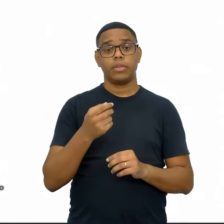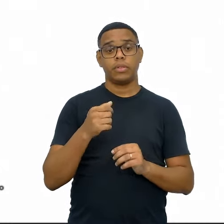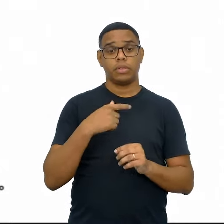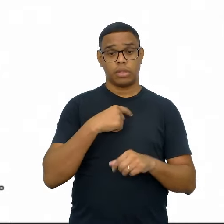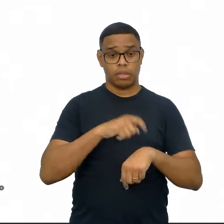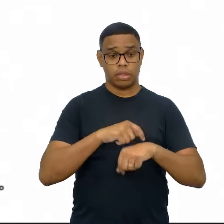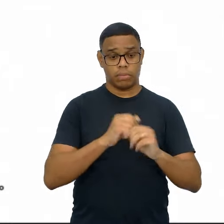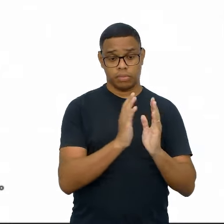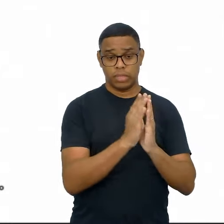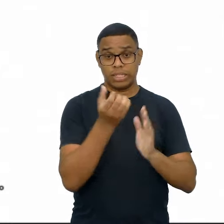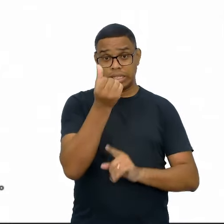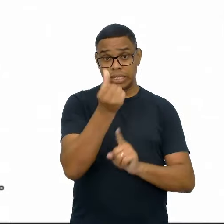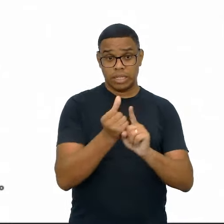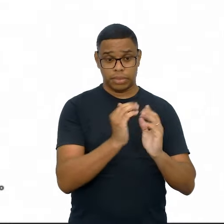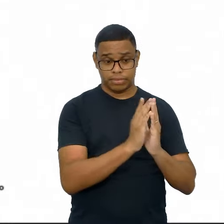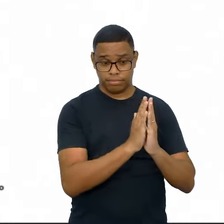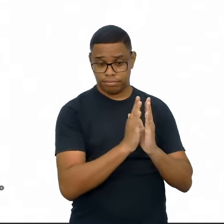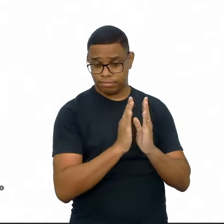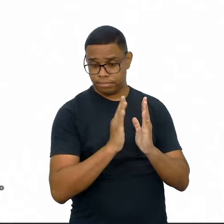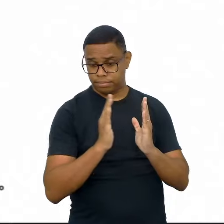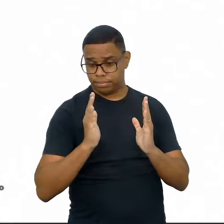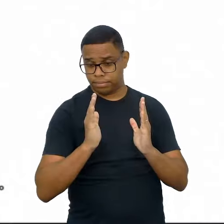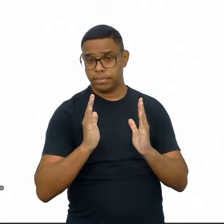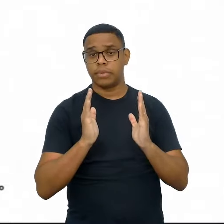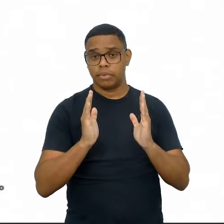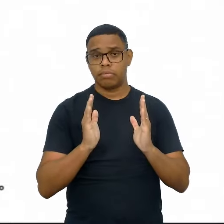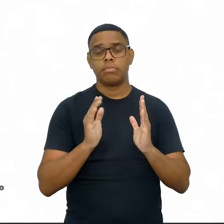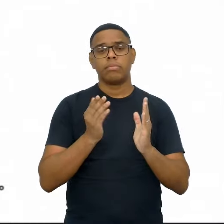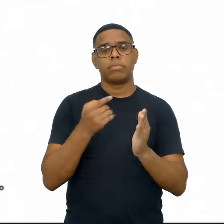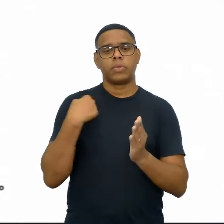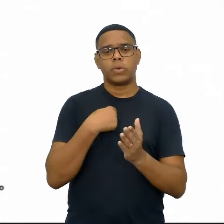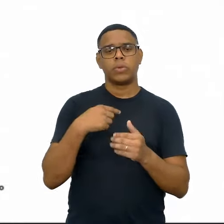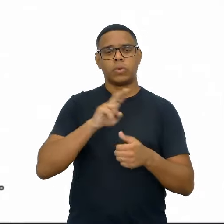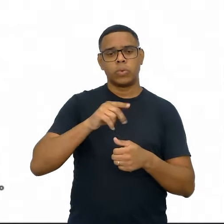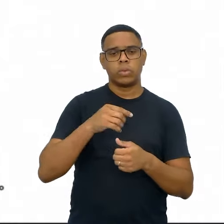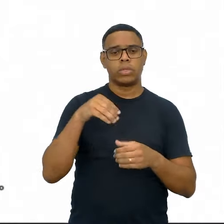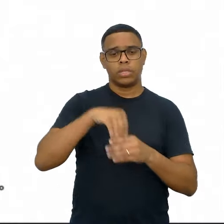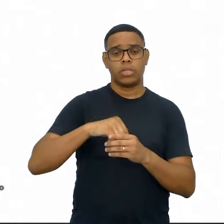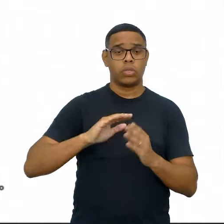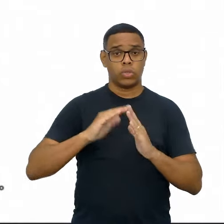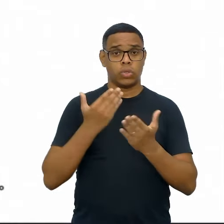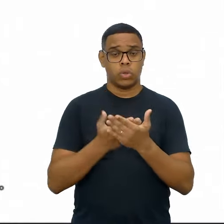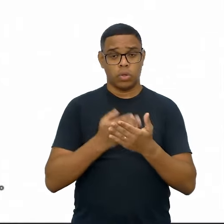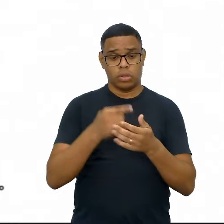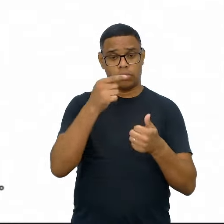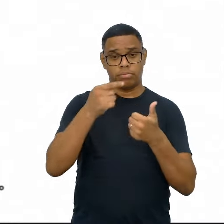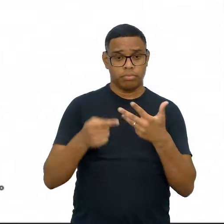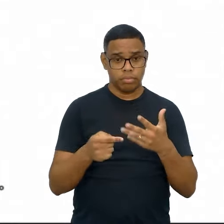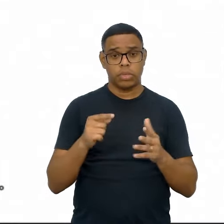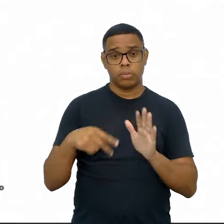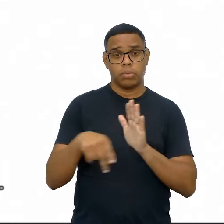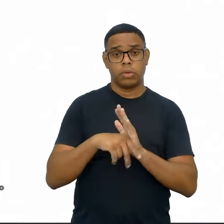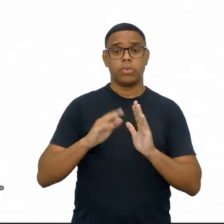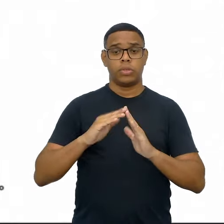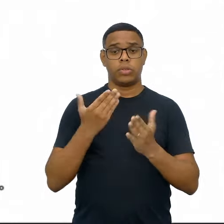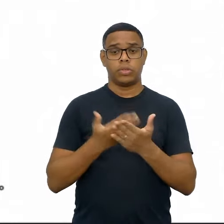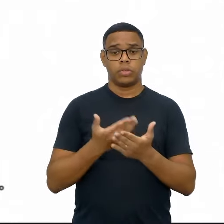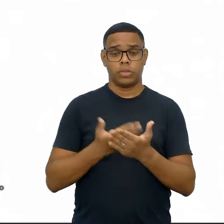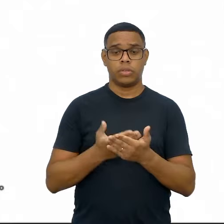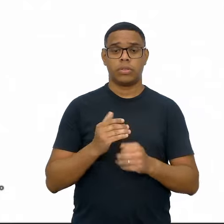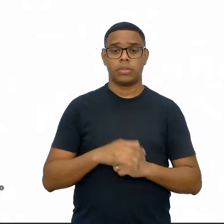nesse primeiro semestre aí. Então, os instrumentos que a gente usa na escola, né, que são próprios da